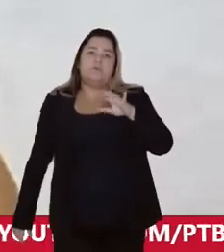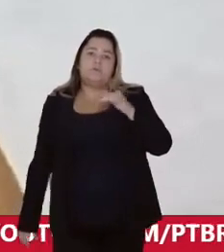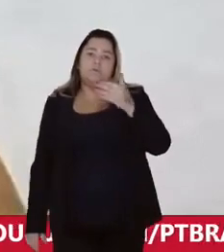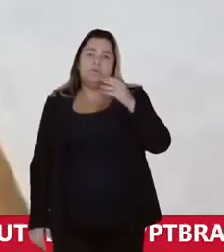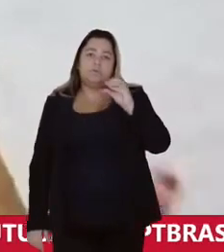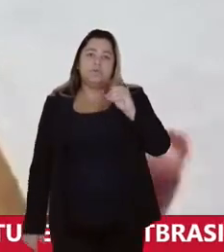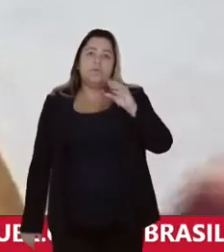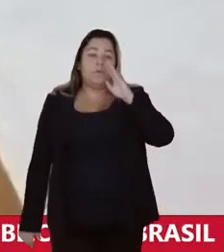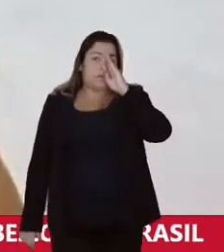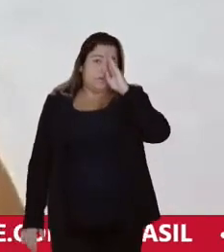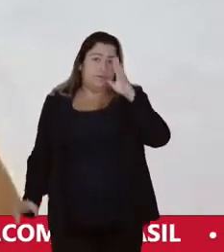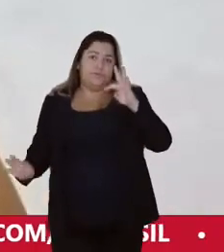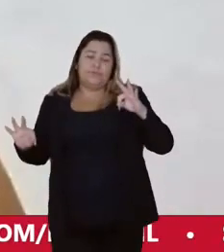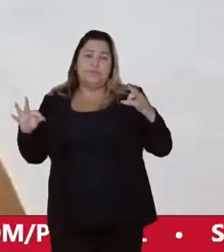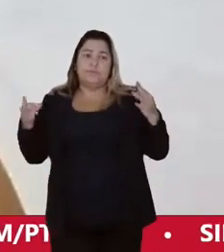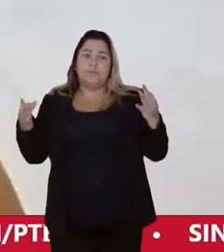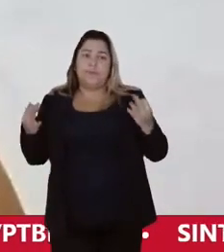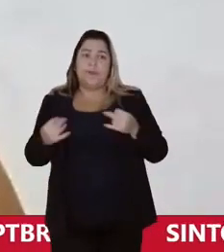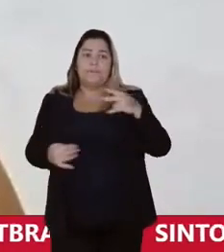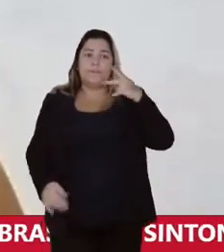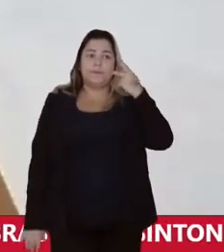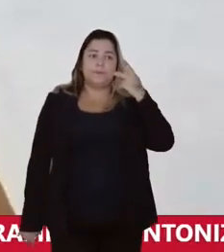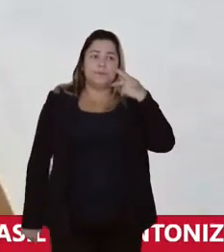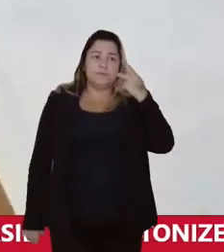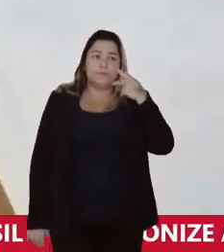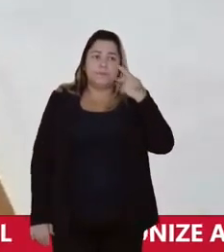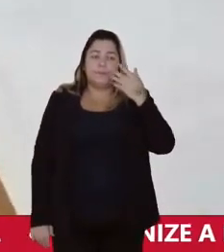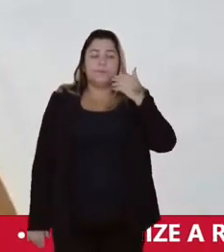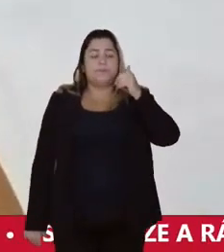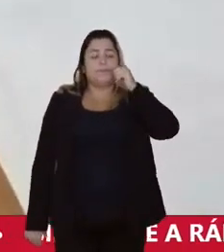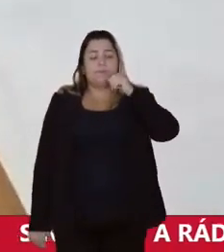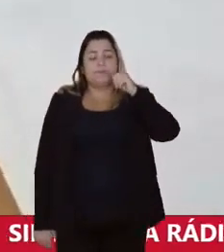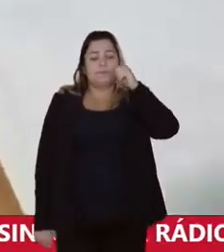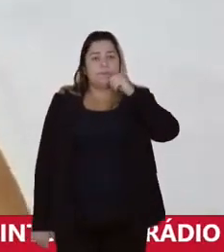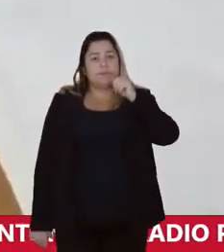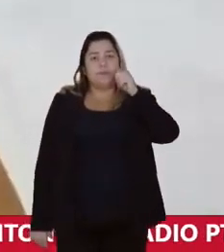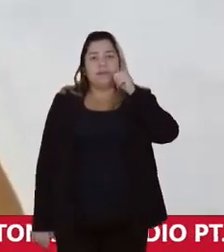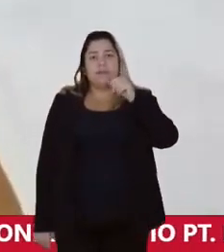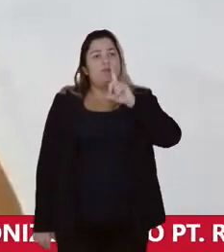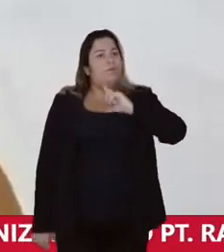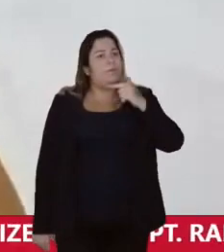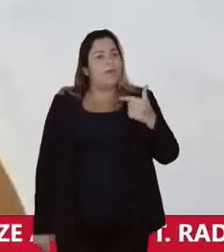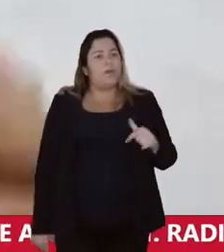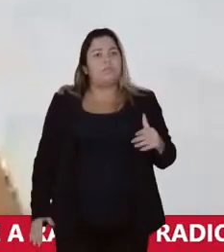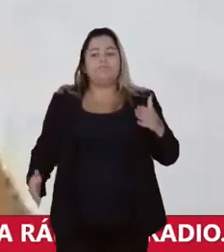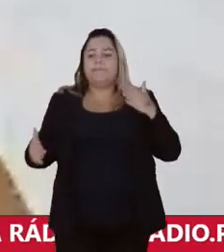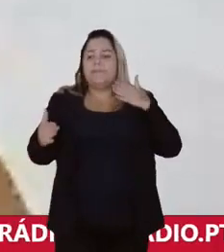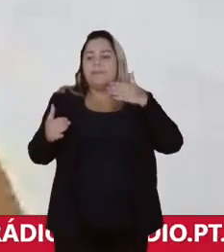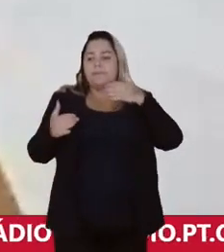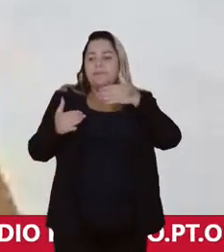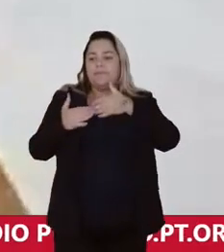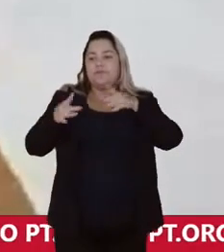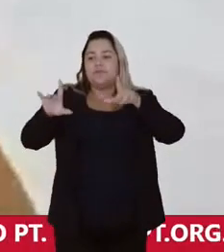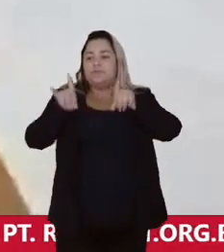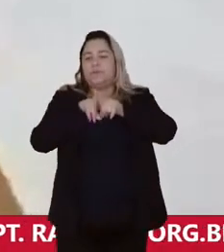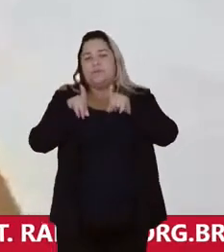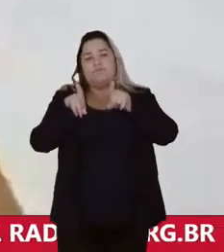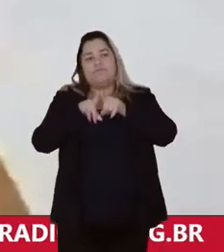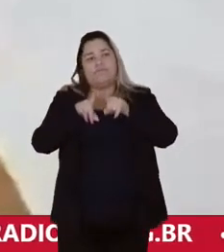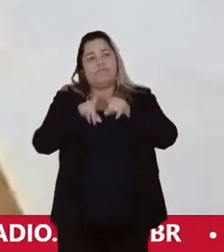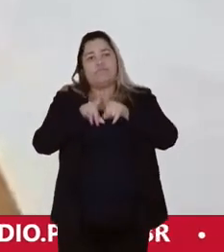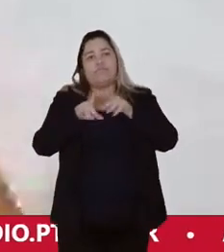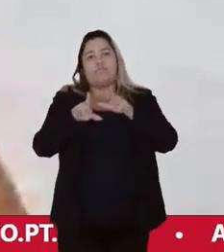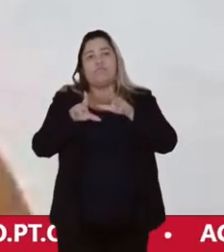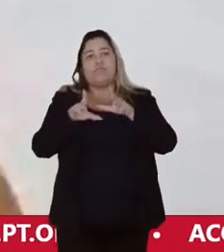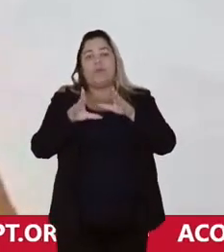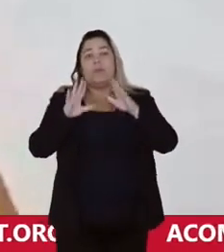ela é tudo relacionado à política pública das mulheres. Nós não temos política direcionada e o que a gente deixou encaminhado, como a